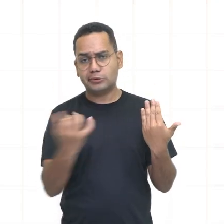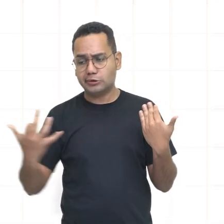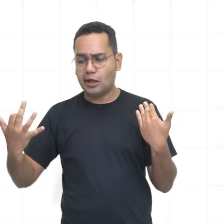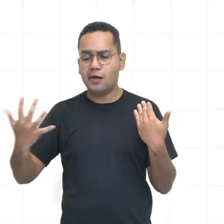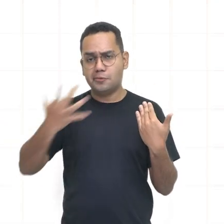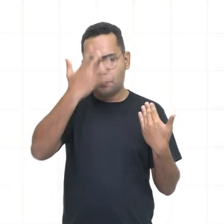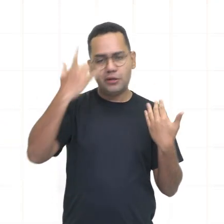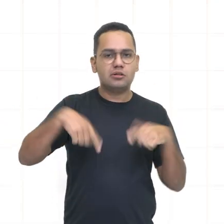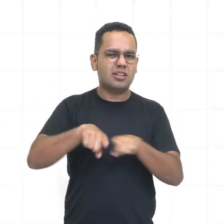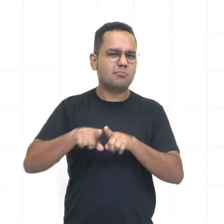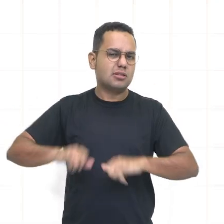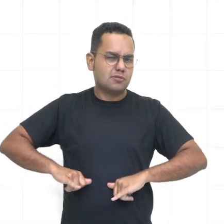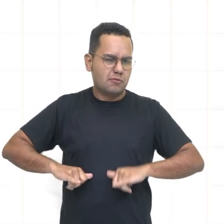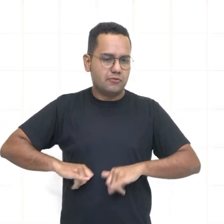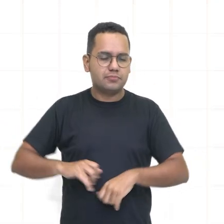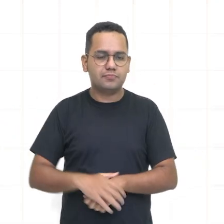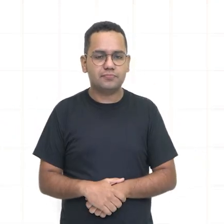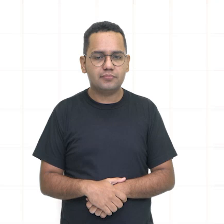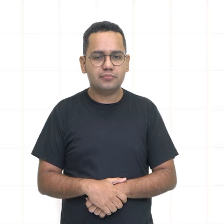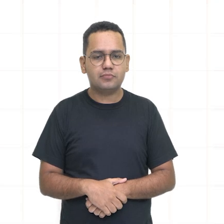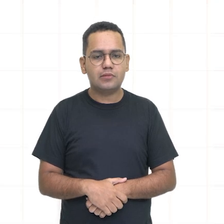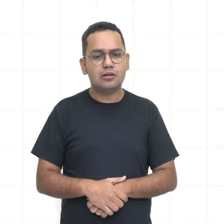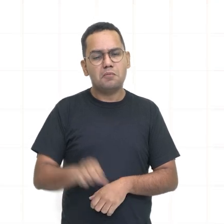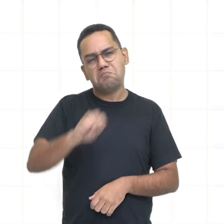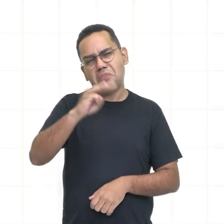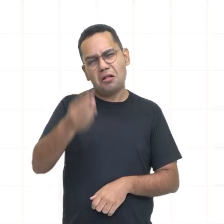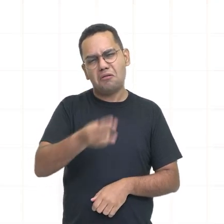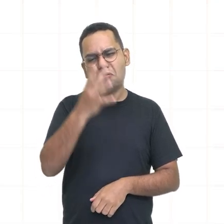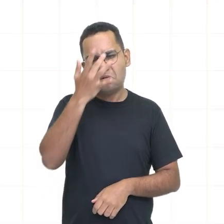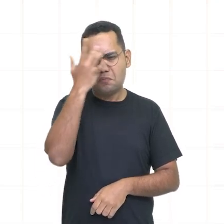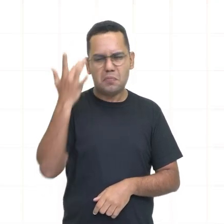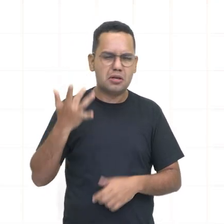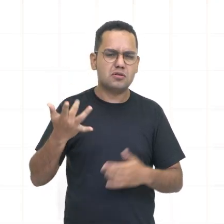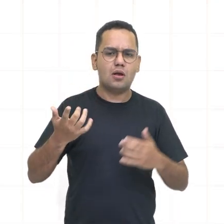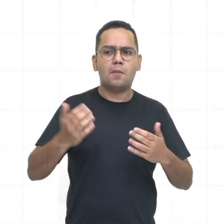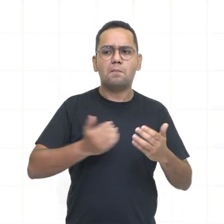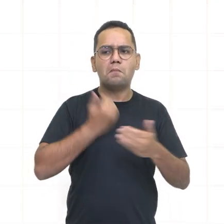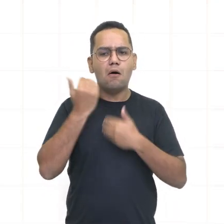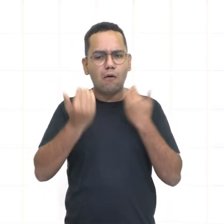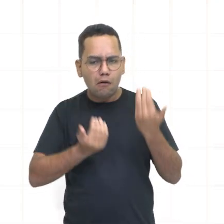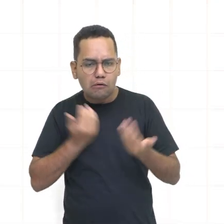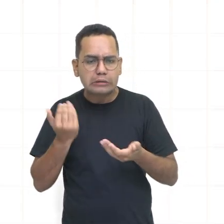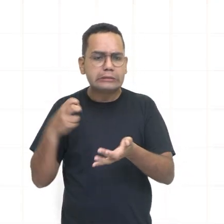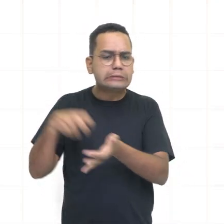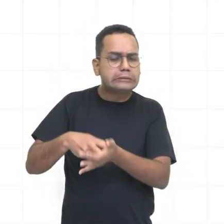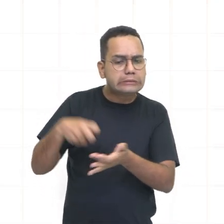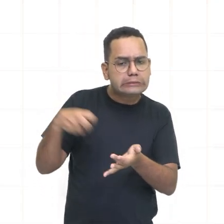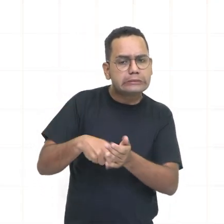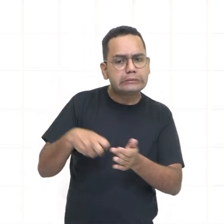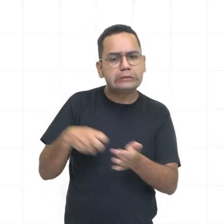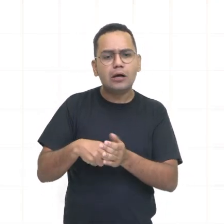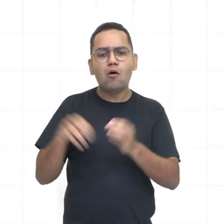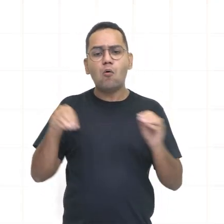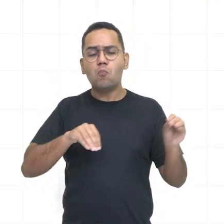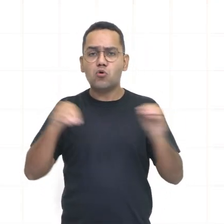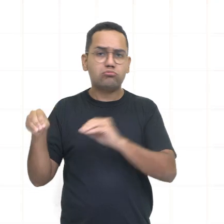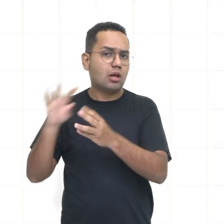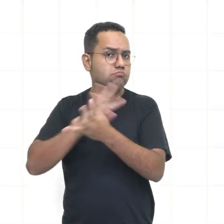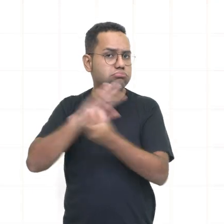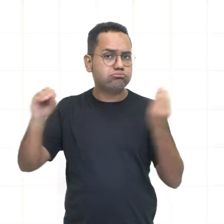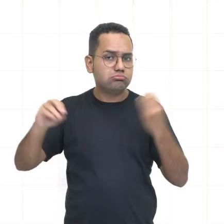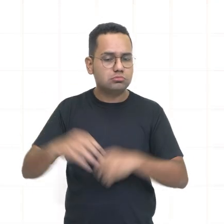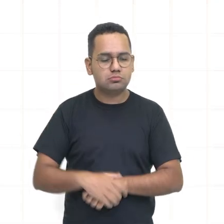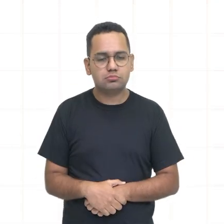Milhões de pessoas foram mortas, torturadas ou deslocadas em decorrência desses regimes. Vamos